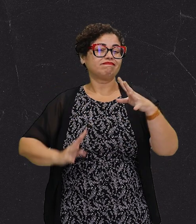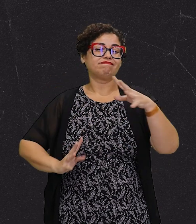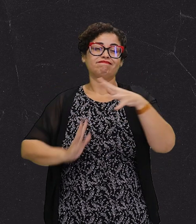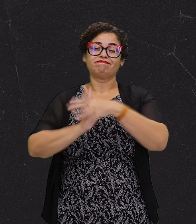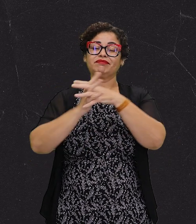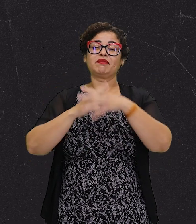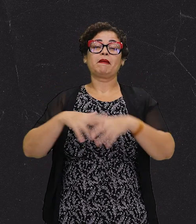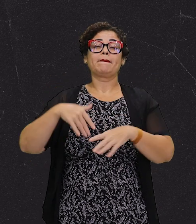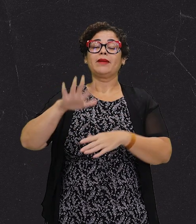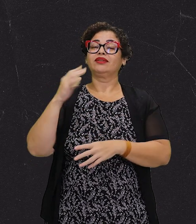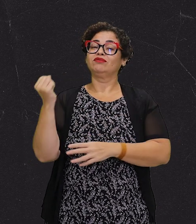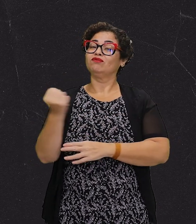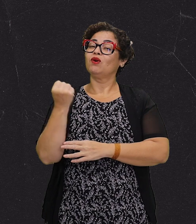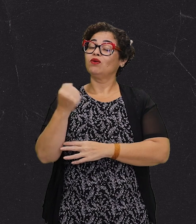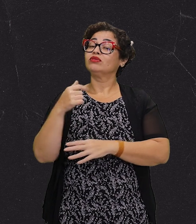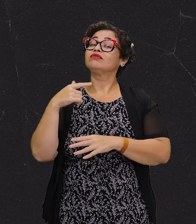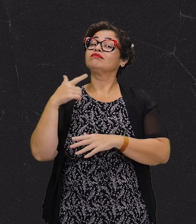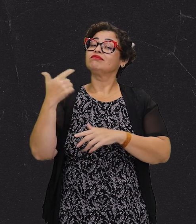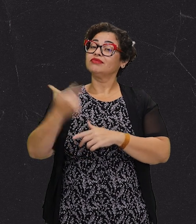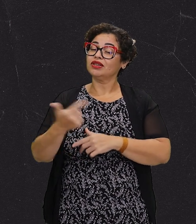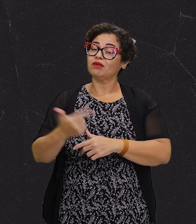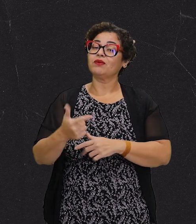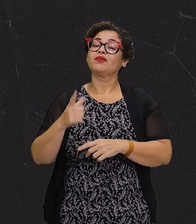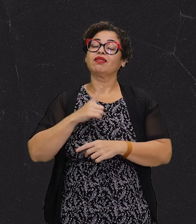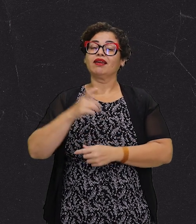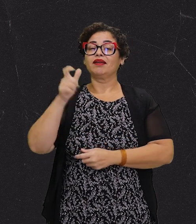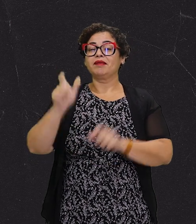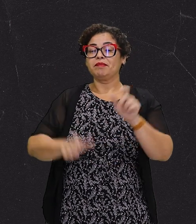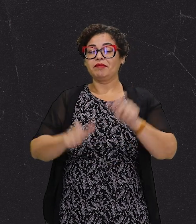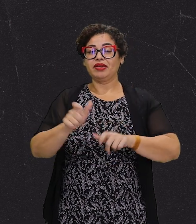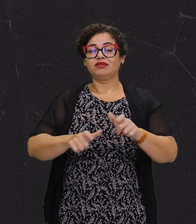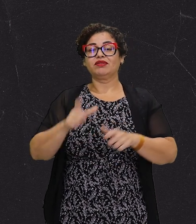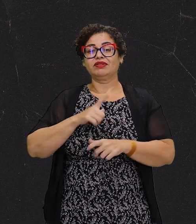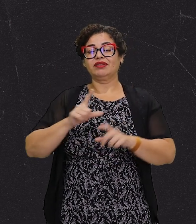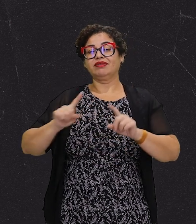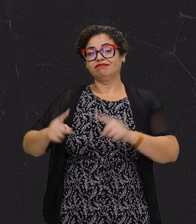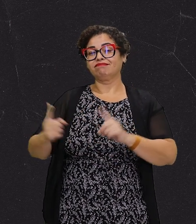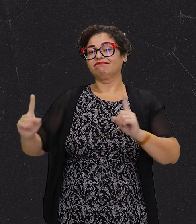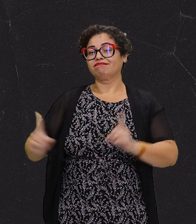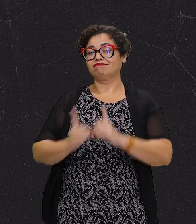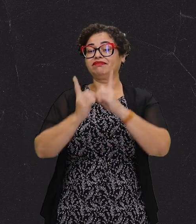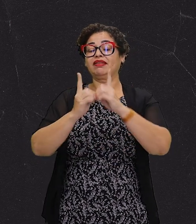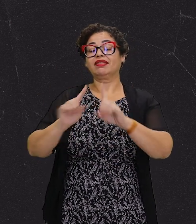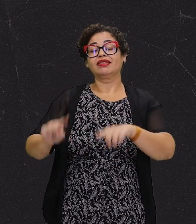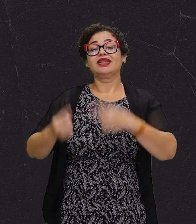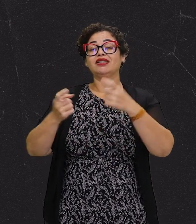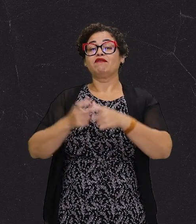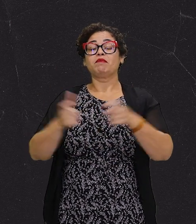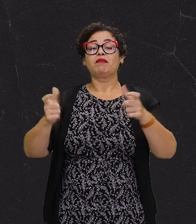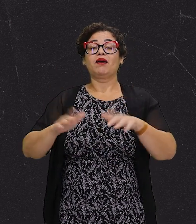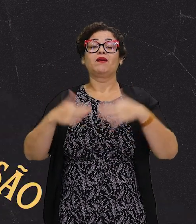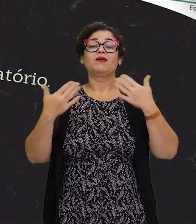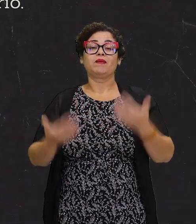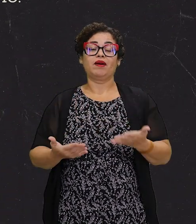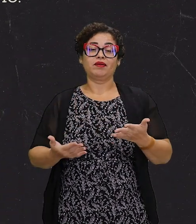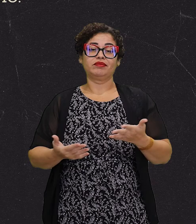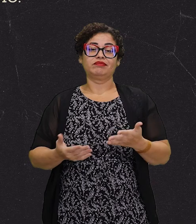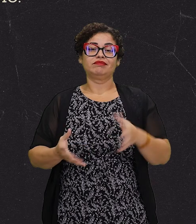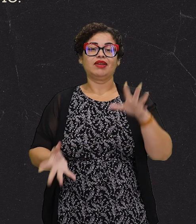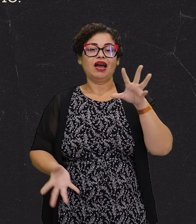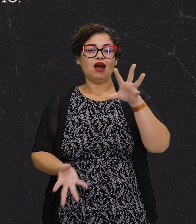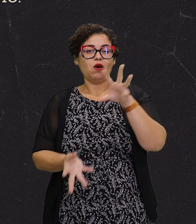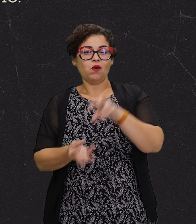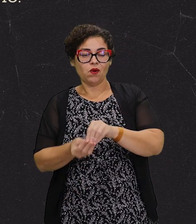ponto mais intenso e, em segundo, o personagem enfrenta seu maior desafio.